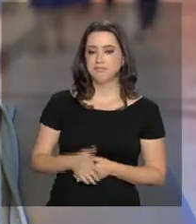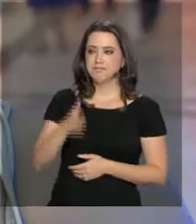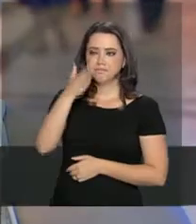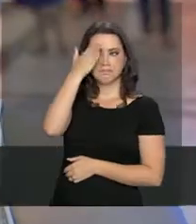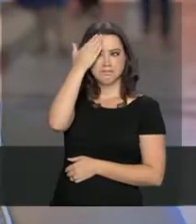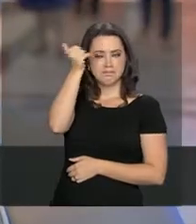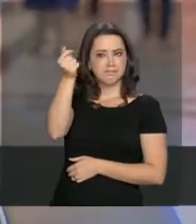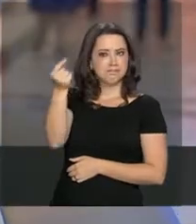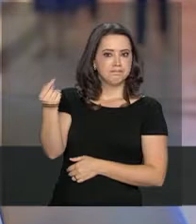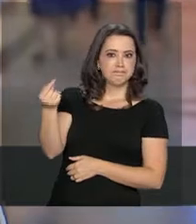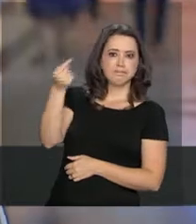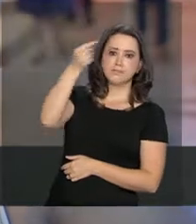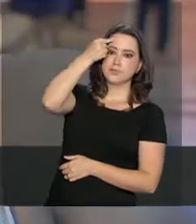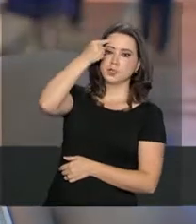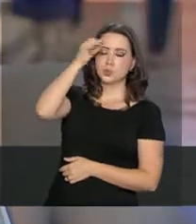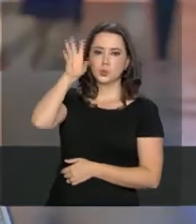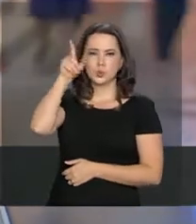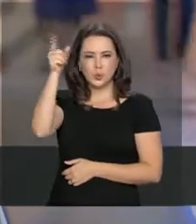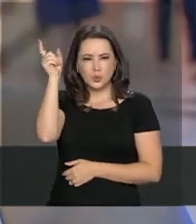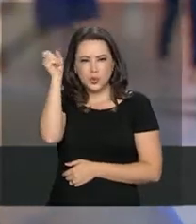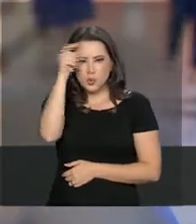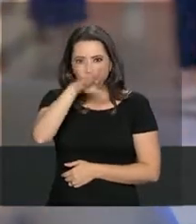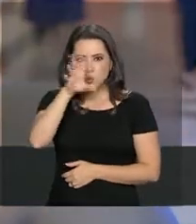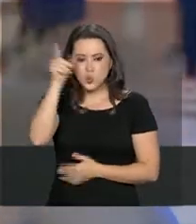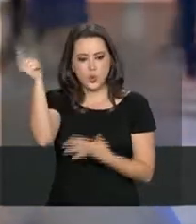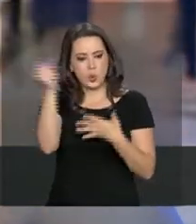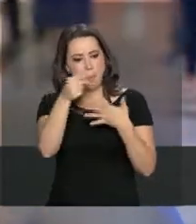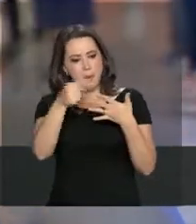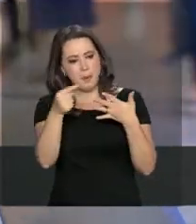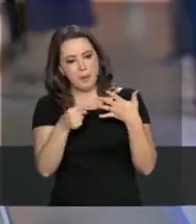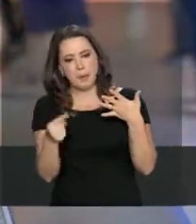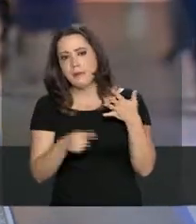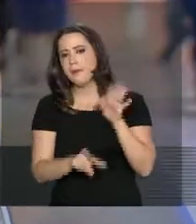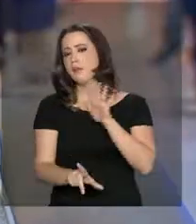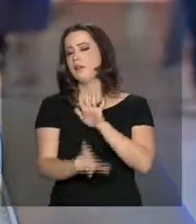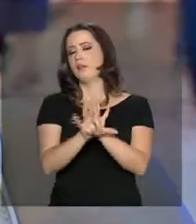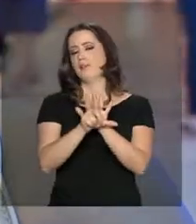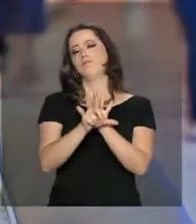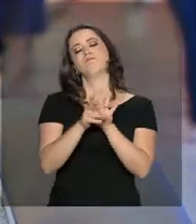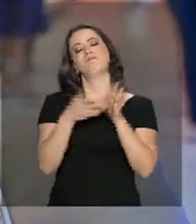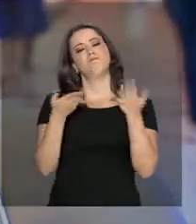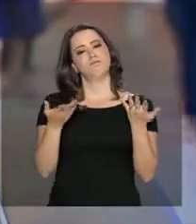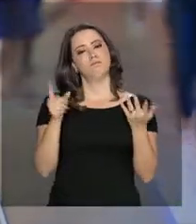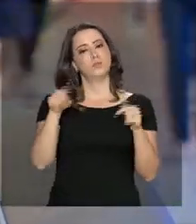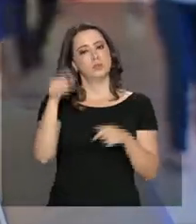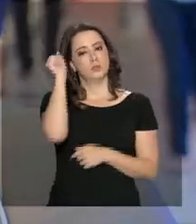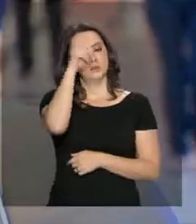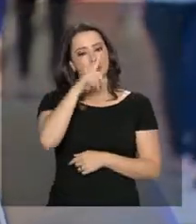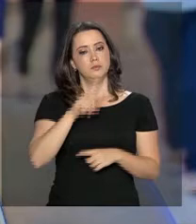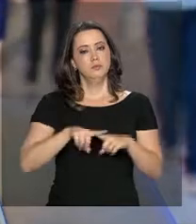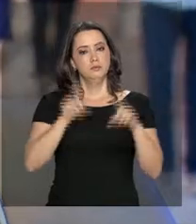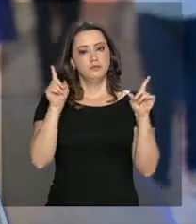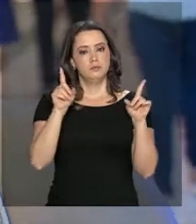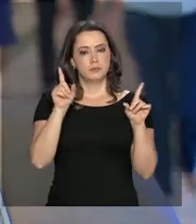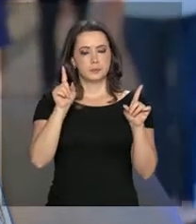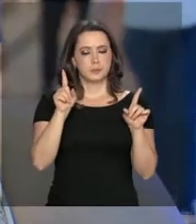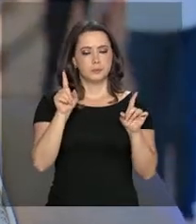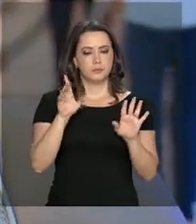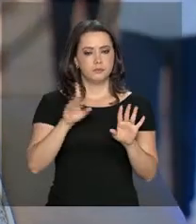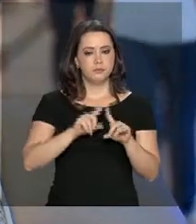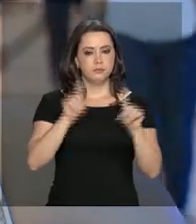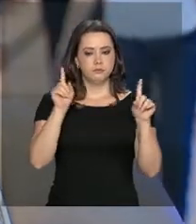a porque é difícil você saber né é tudo o que está no código do consumidor mas assim